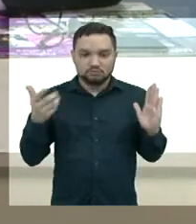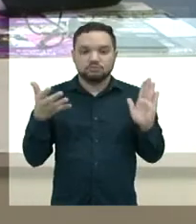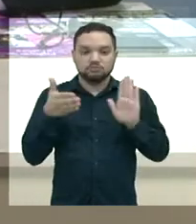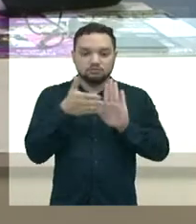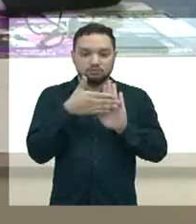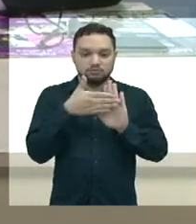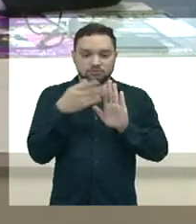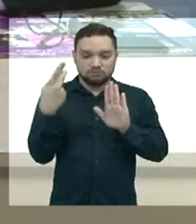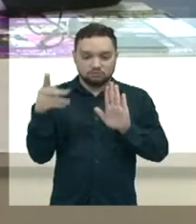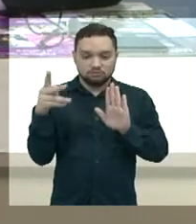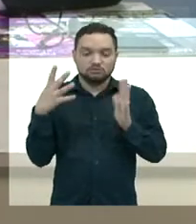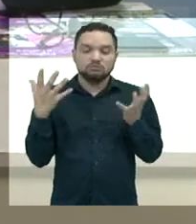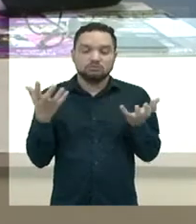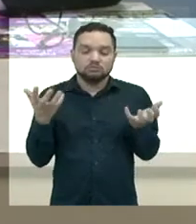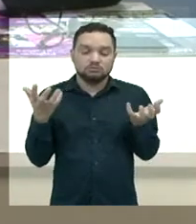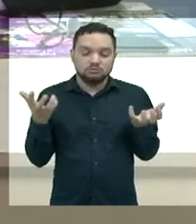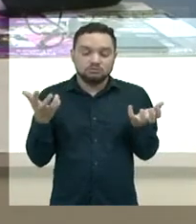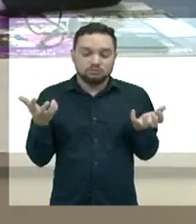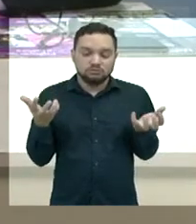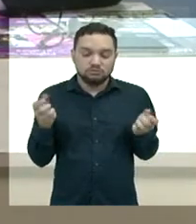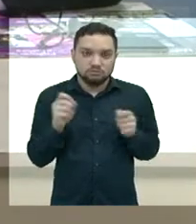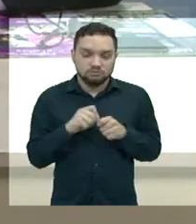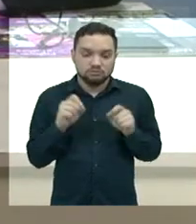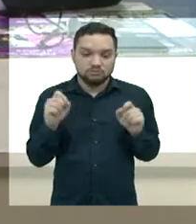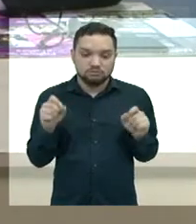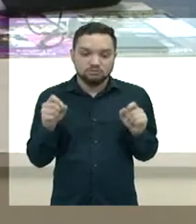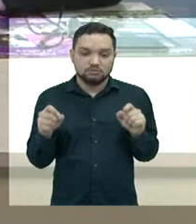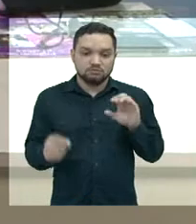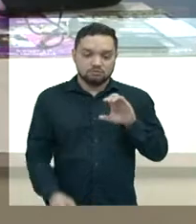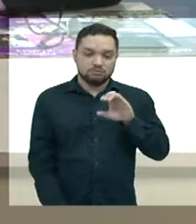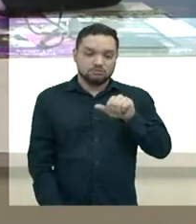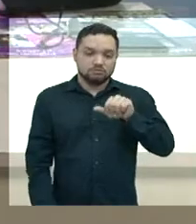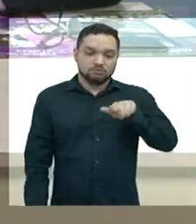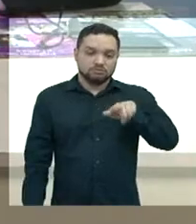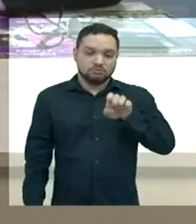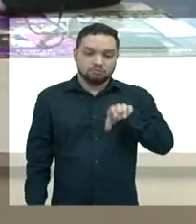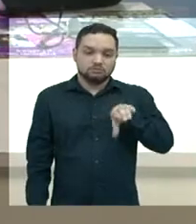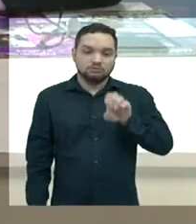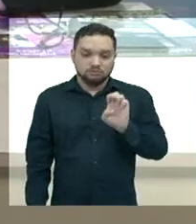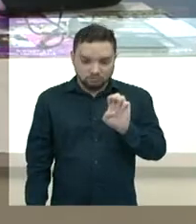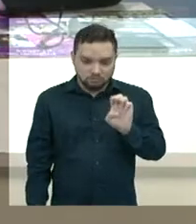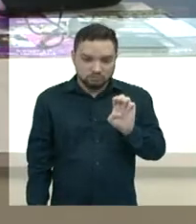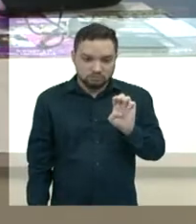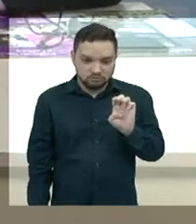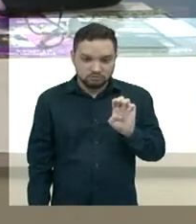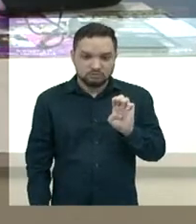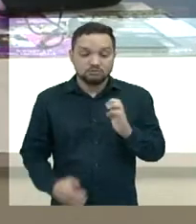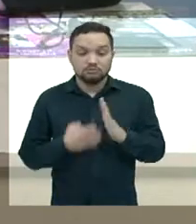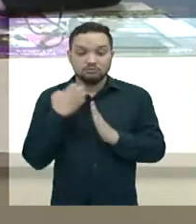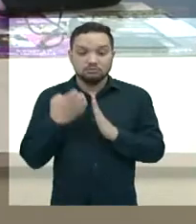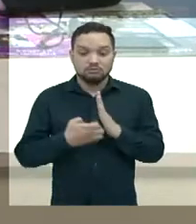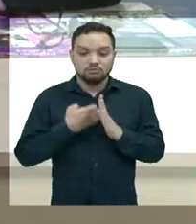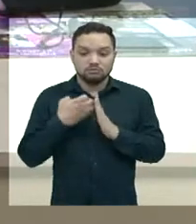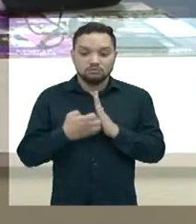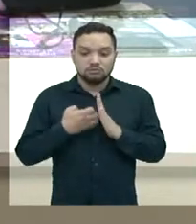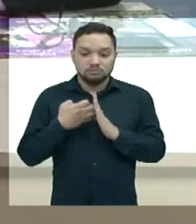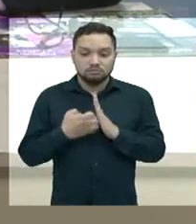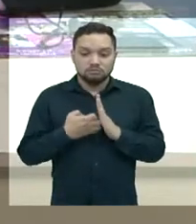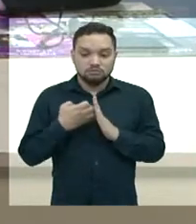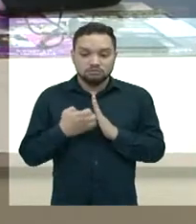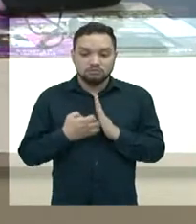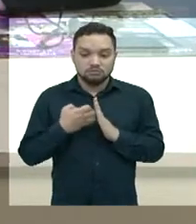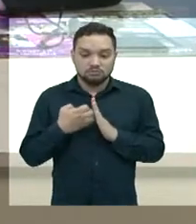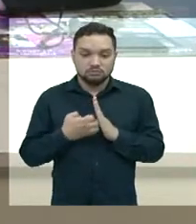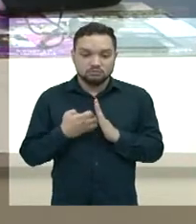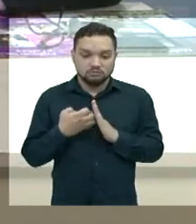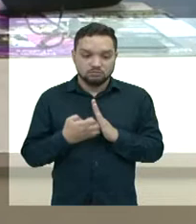de sua autoria de levar a CAGES, né, a Companhia de Água e Esgoto aqui